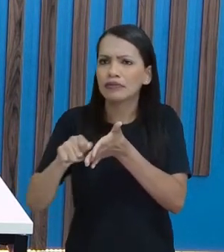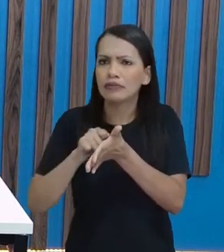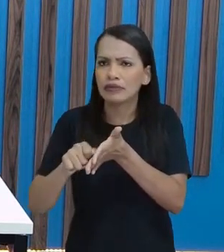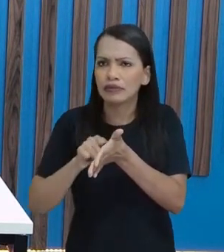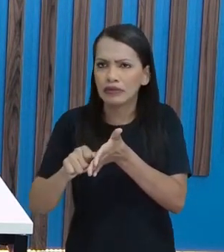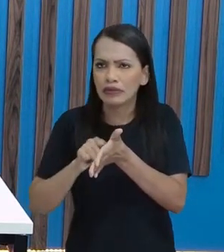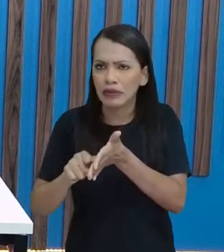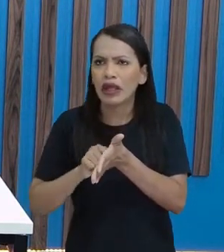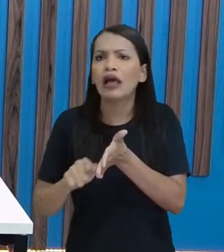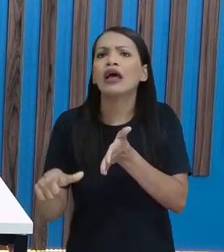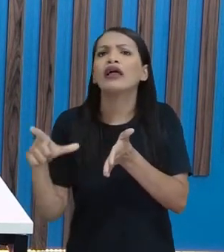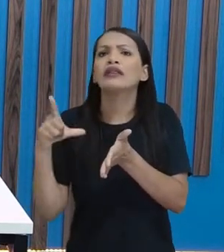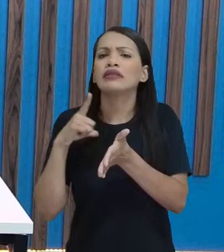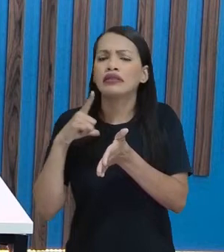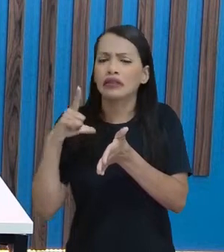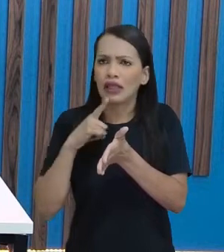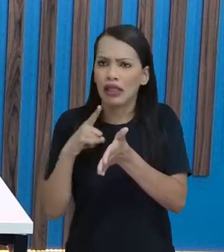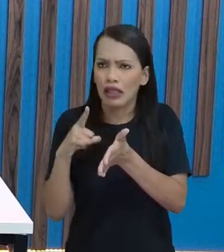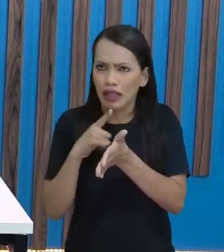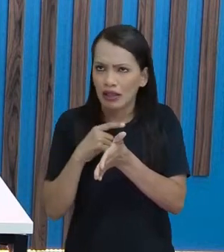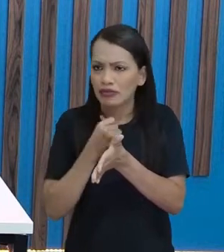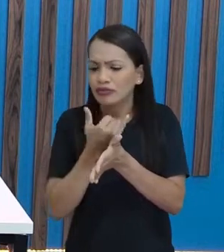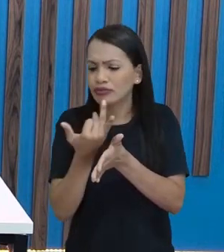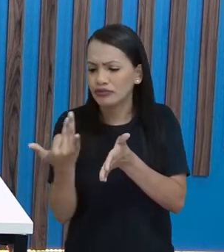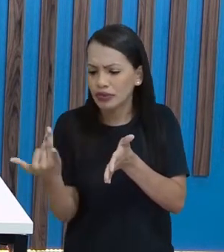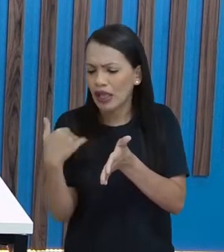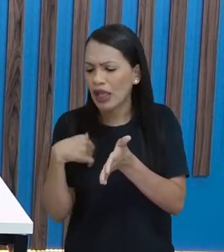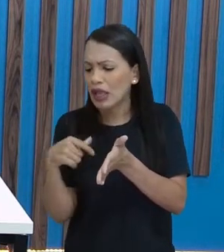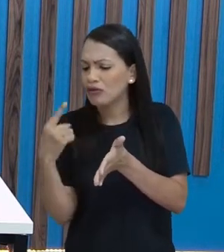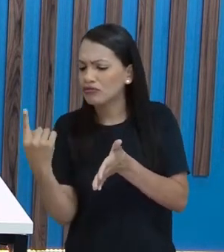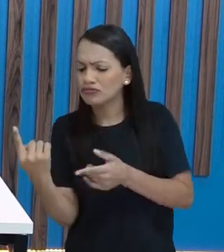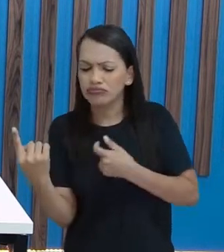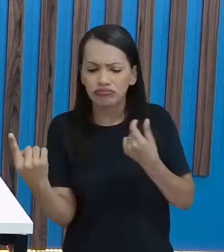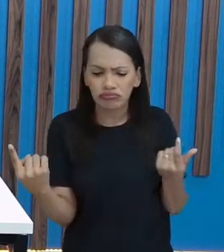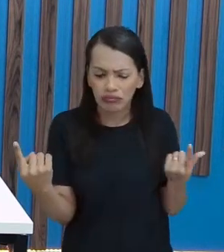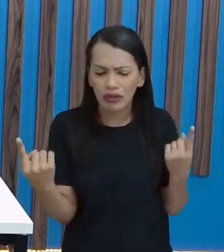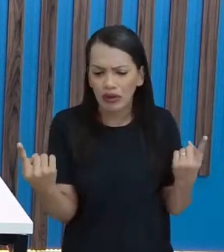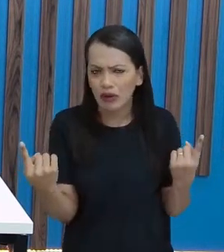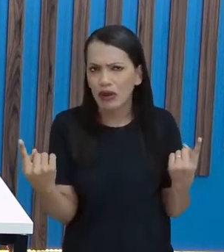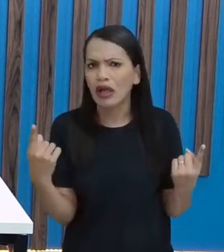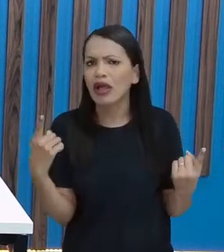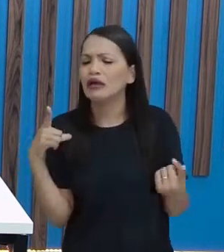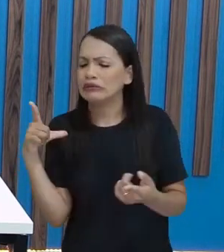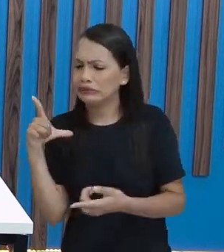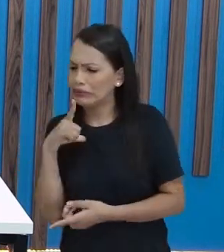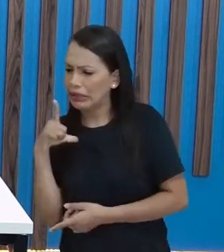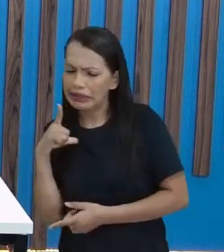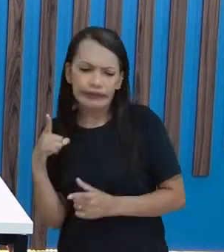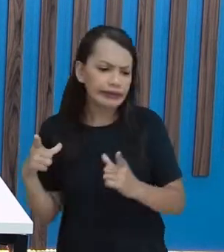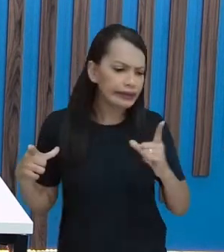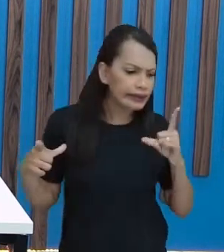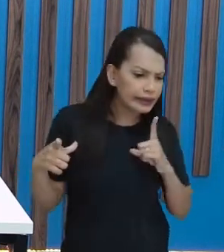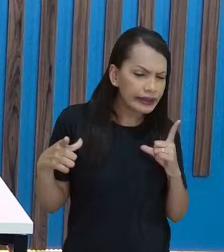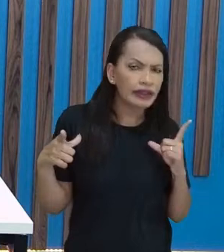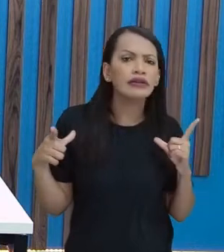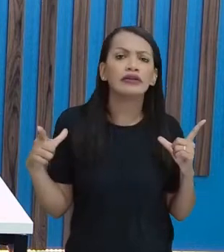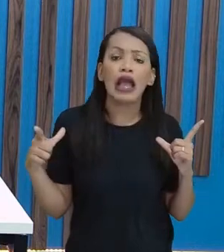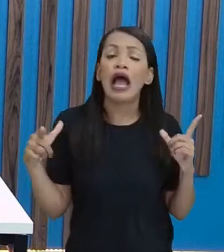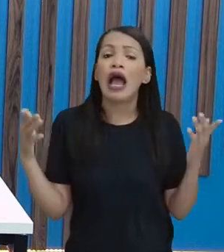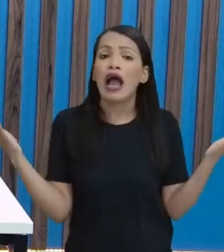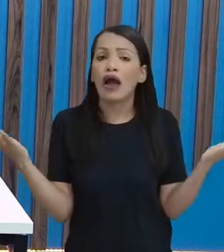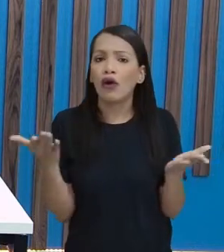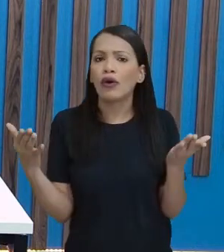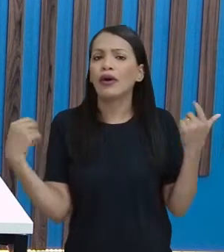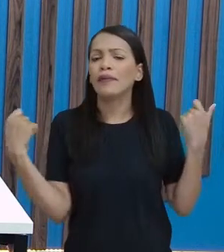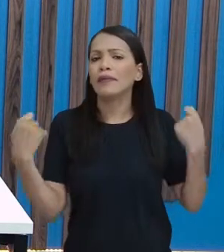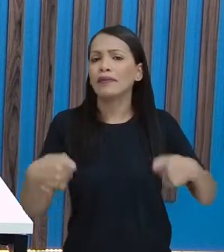de cera eles têm em juntos, tá certo? E aí eles possuem juntos. Quase que não saía, né? Porque a palavra gizes, né,